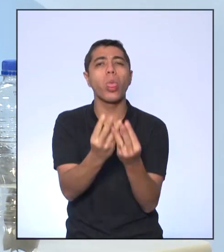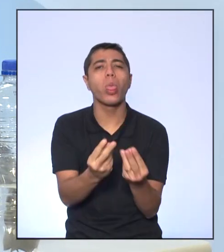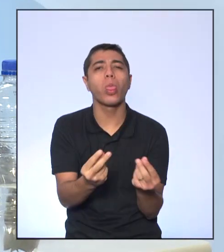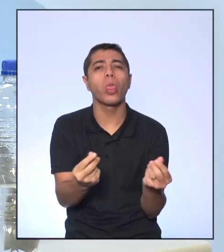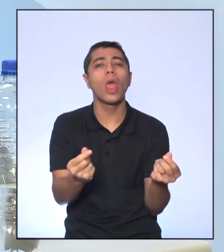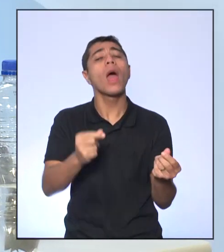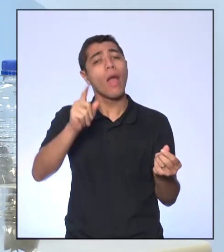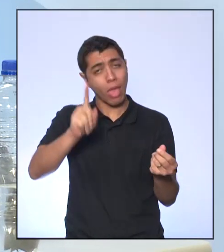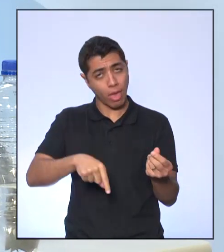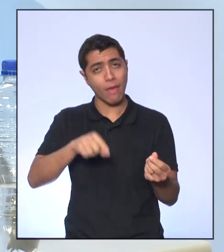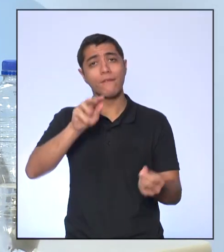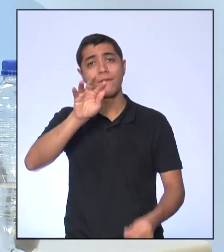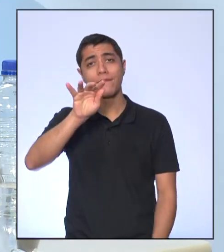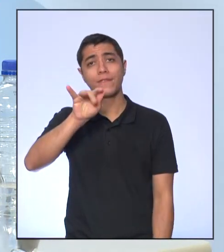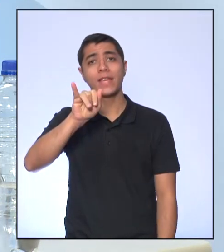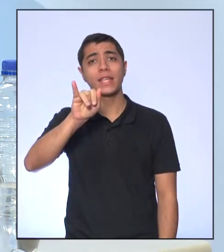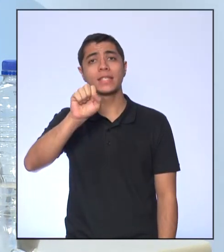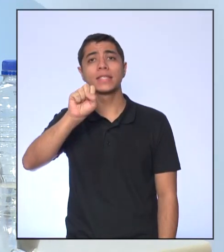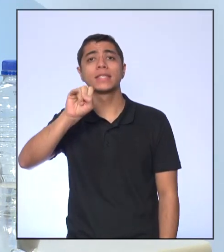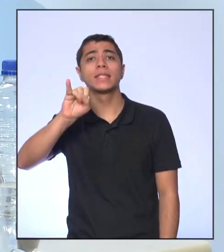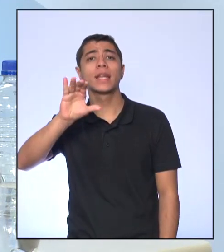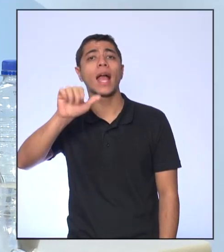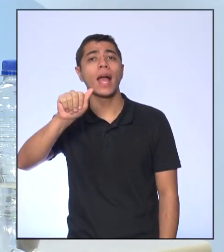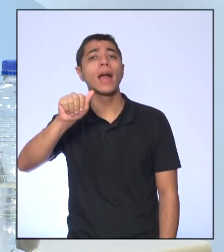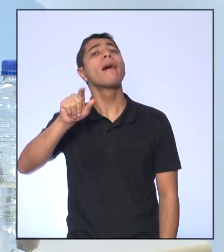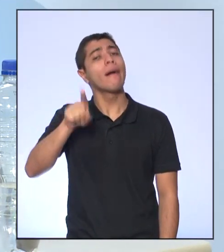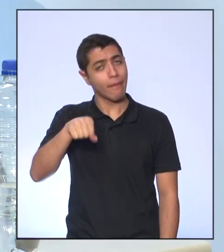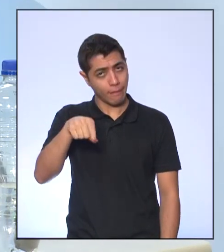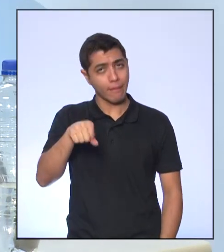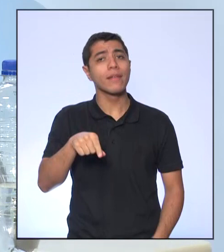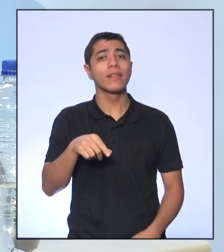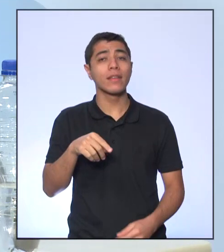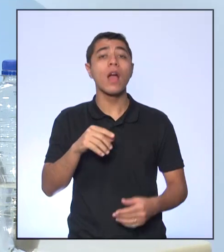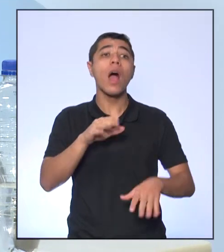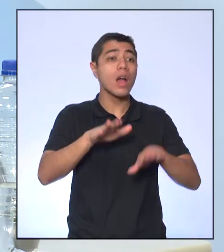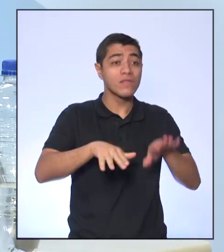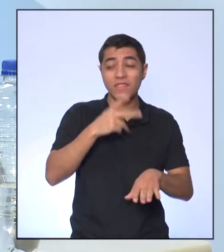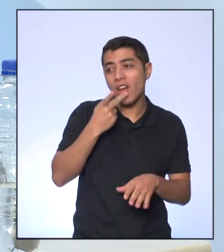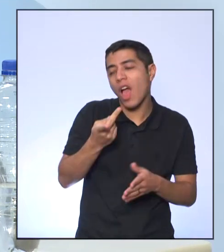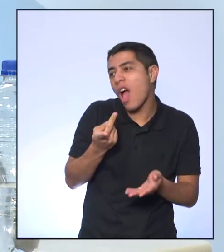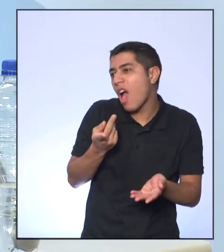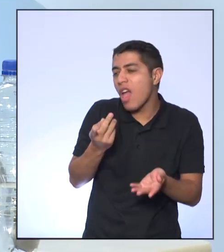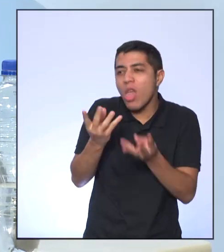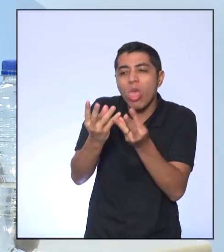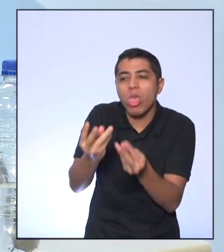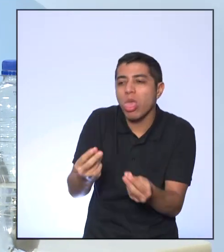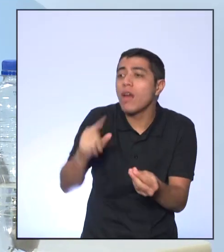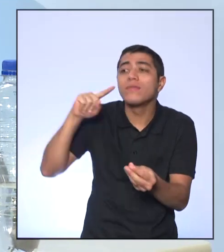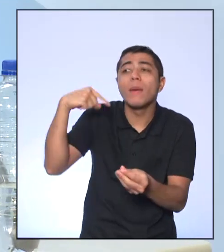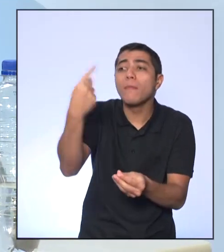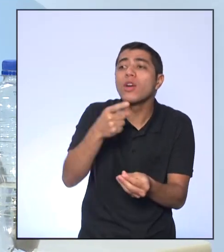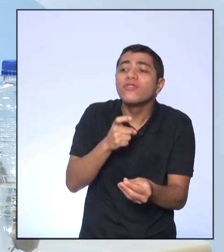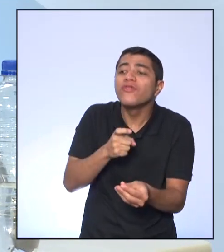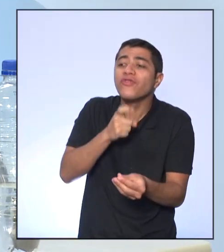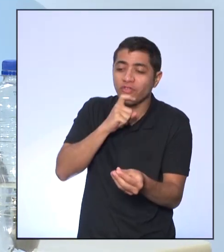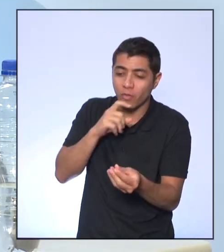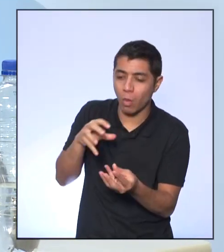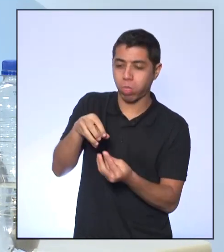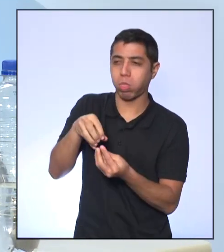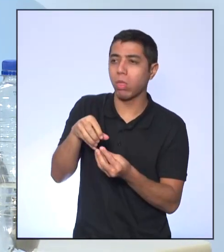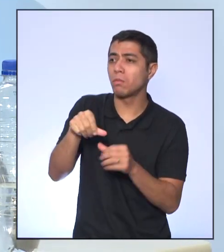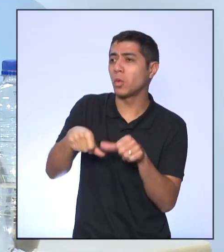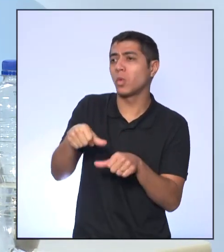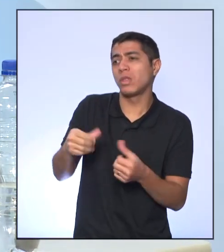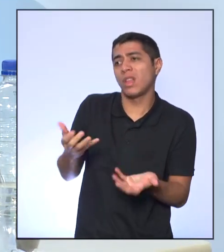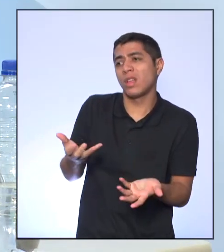física. Embora a gente fale assim, mas ele não vai ficar mais igual, porque eu vou congelar, ele vai ficar diferente. Mas a composição dele é